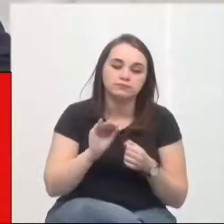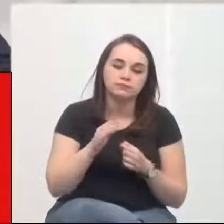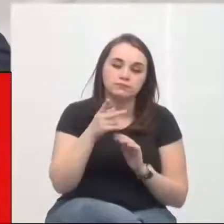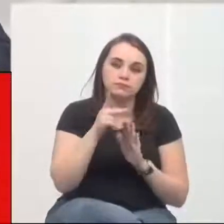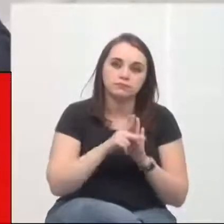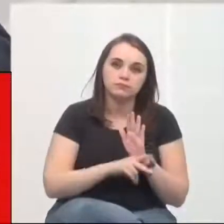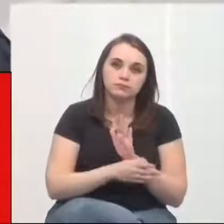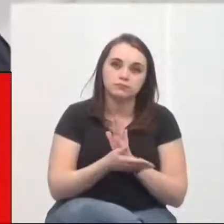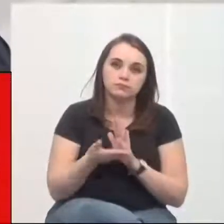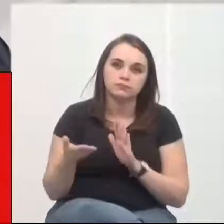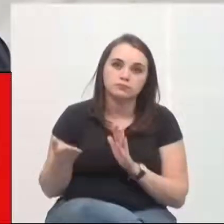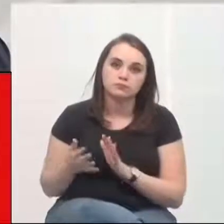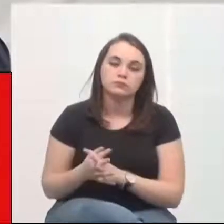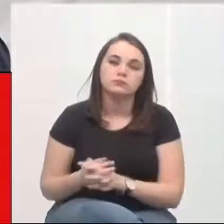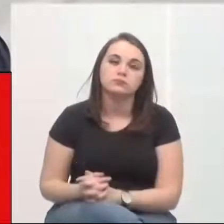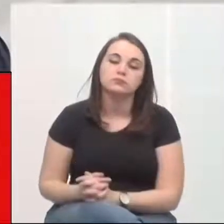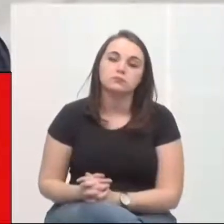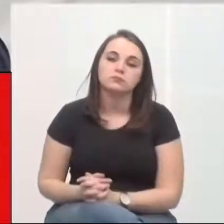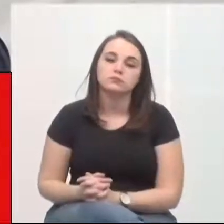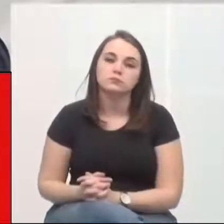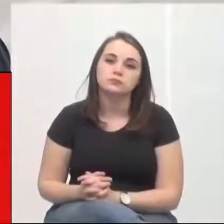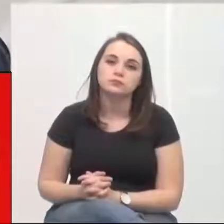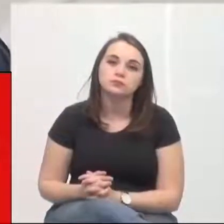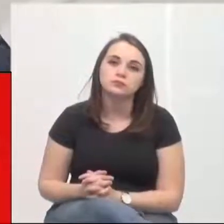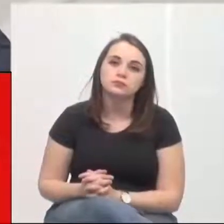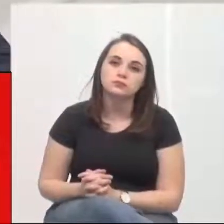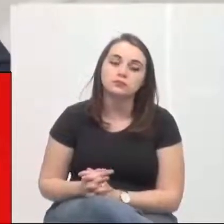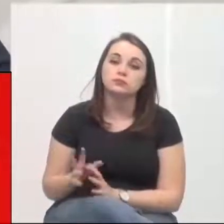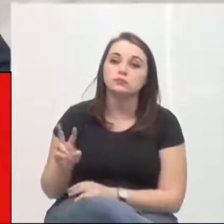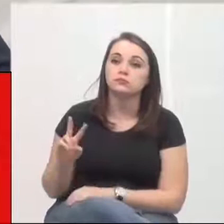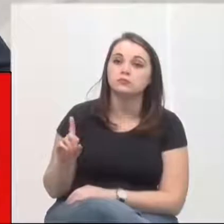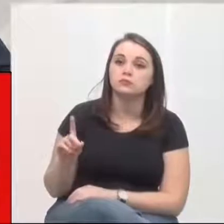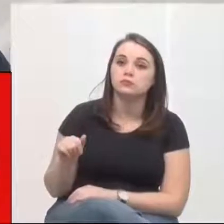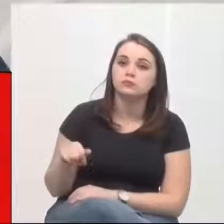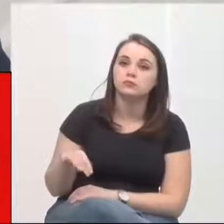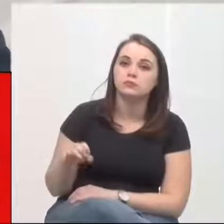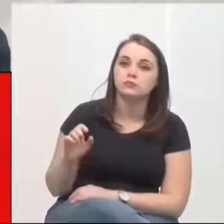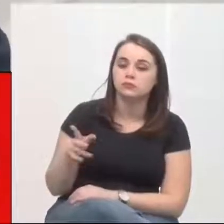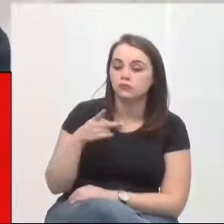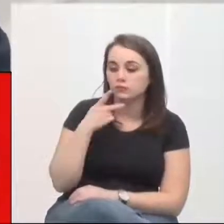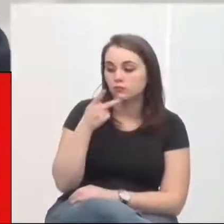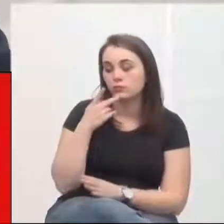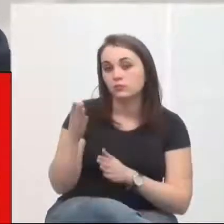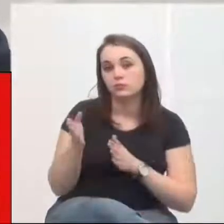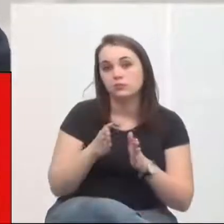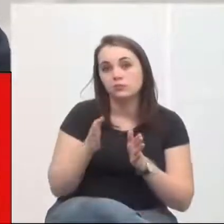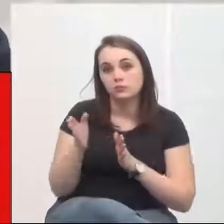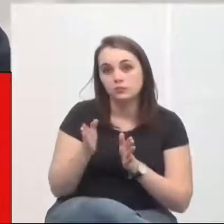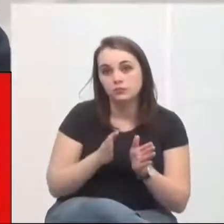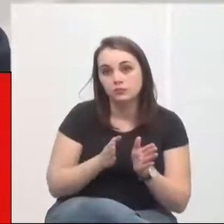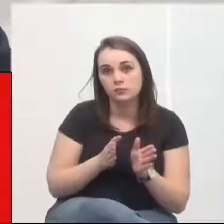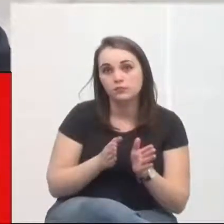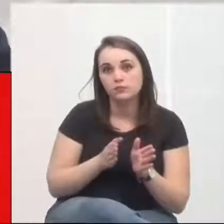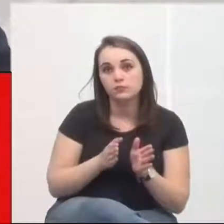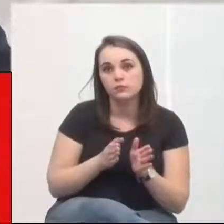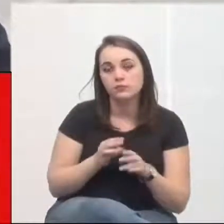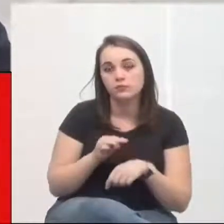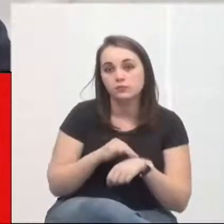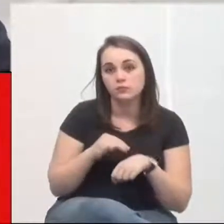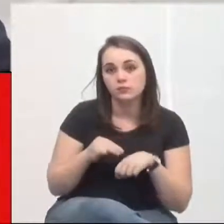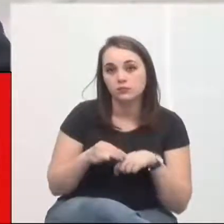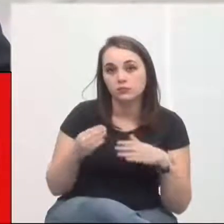projetos. Então, o vereador Daniel falando também do acesso, né, sabendo do acesso ali da Mina do Mato